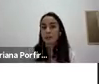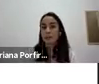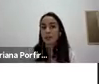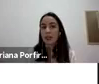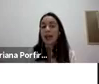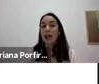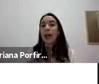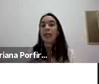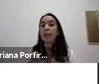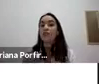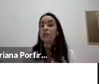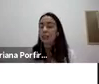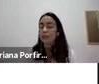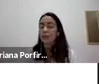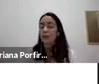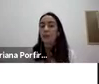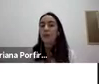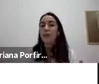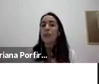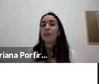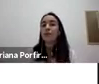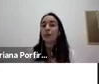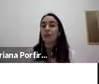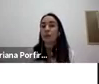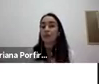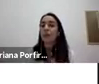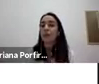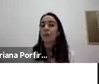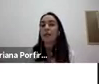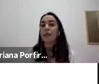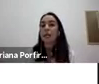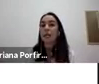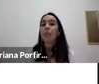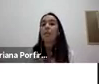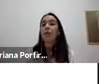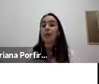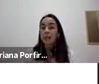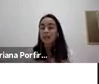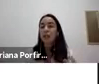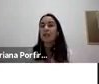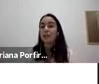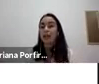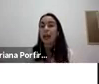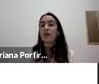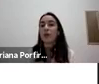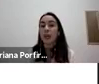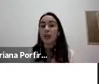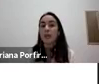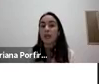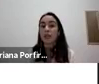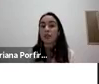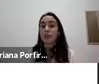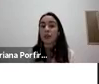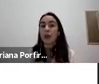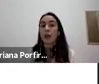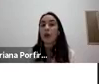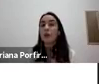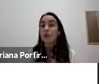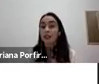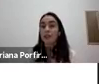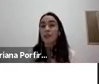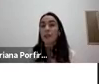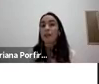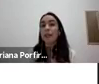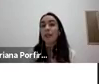confiante. Além disso, o bebê que suga no peito da mãe, ele aprende a respirar corretamente,